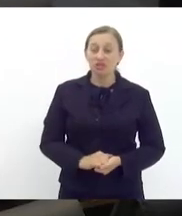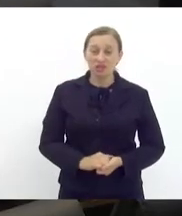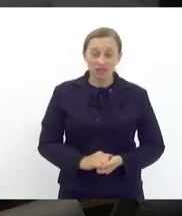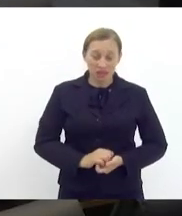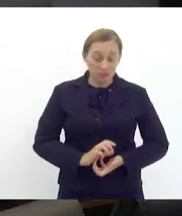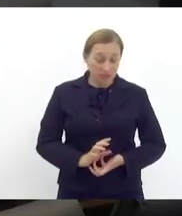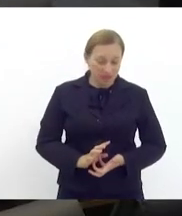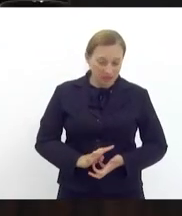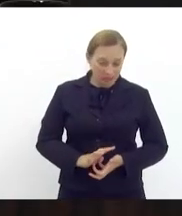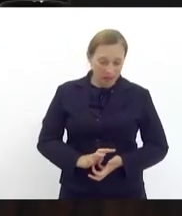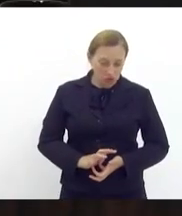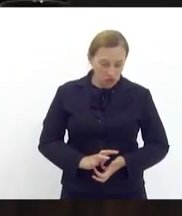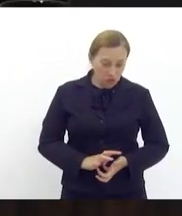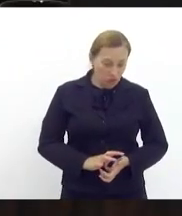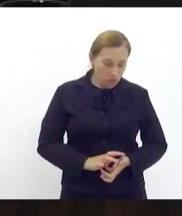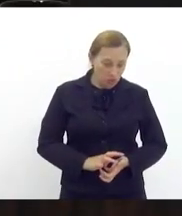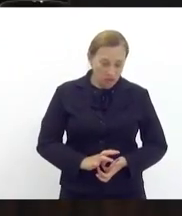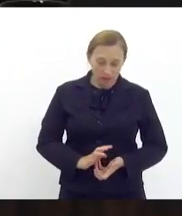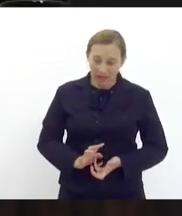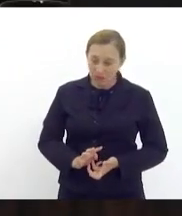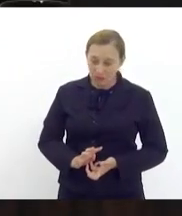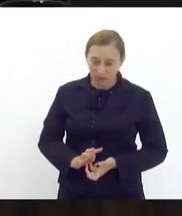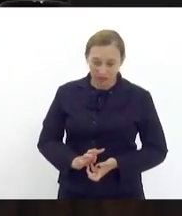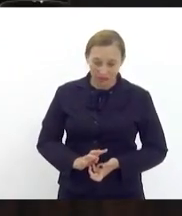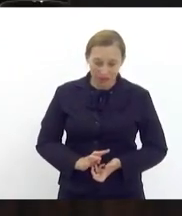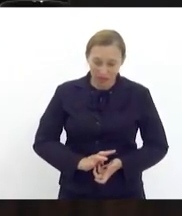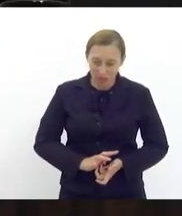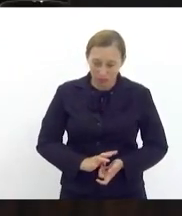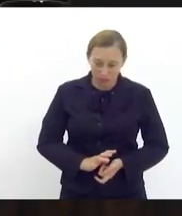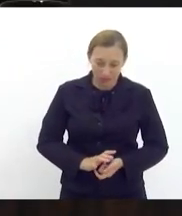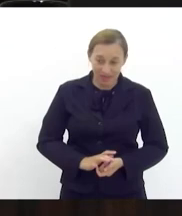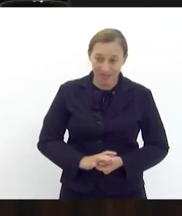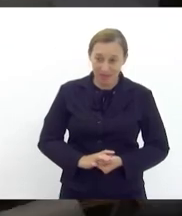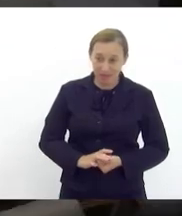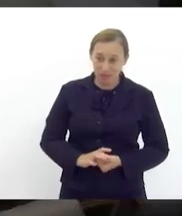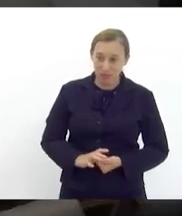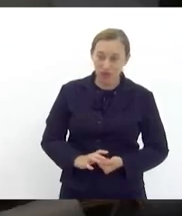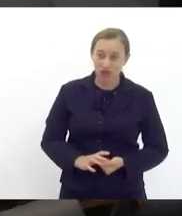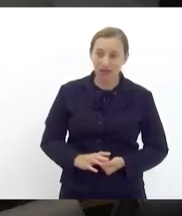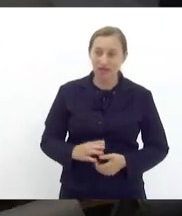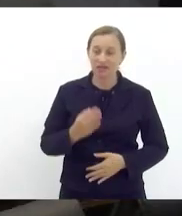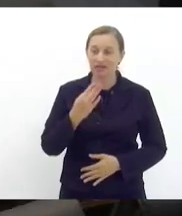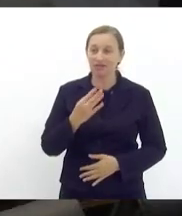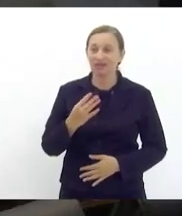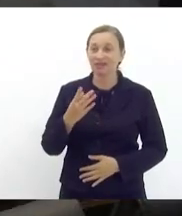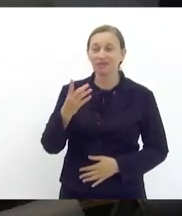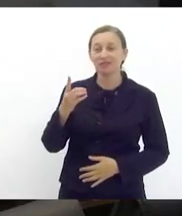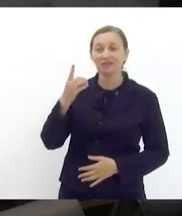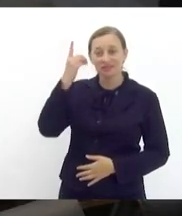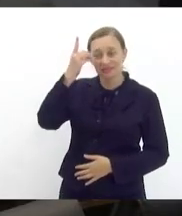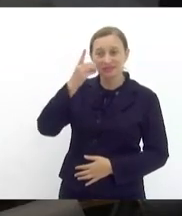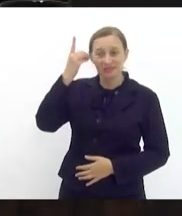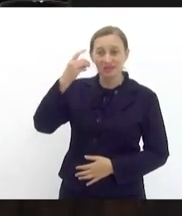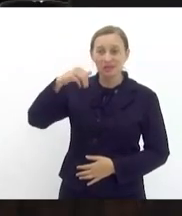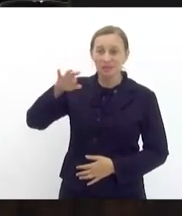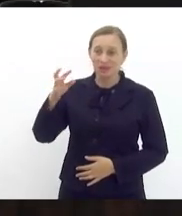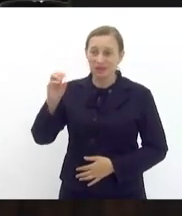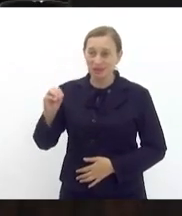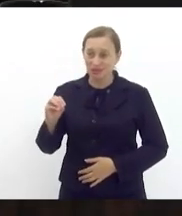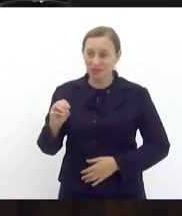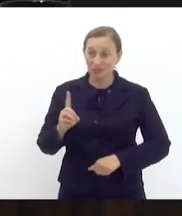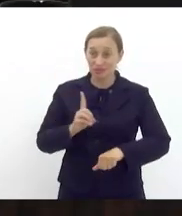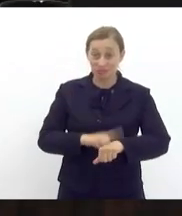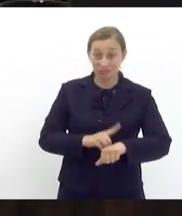próximo orador escrito é o deputado Márcio Gualberto eu pediria aos oradores que se detesse ao tempo